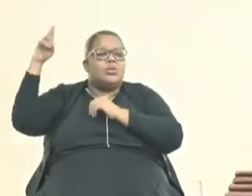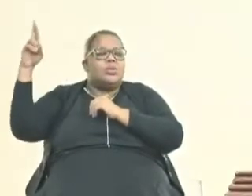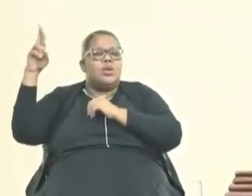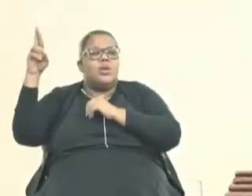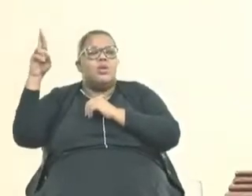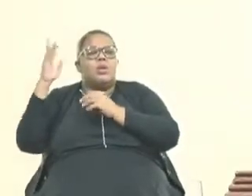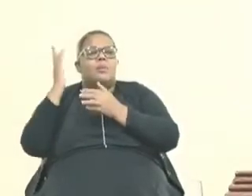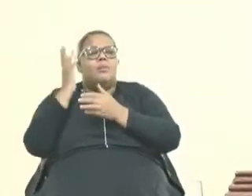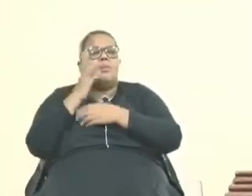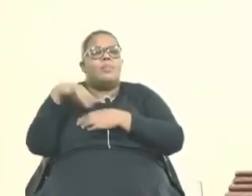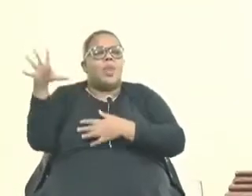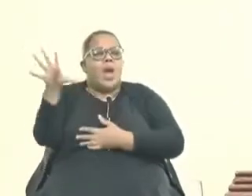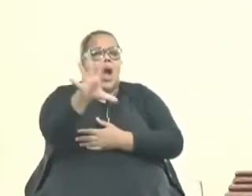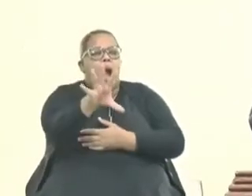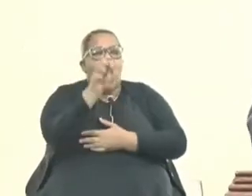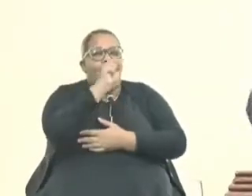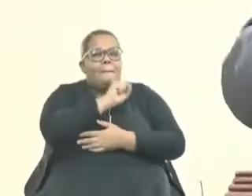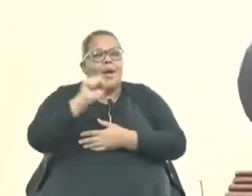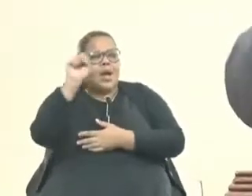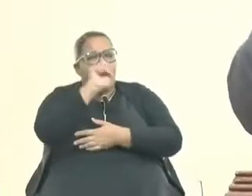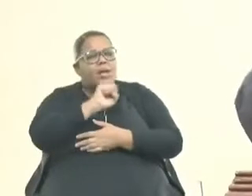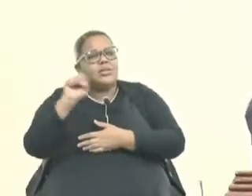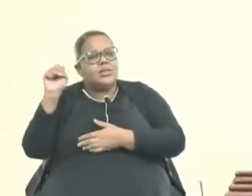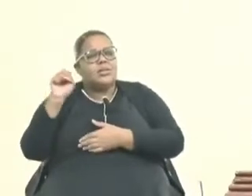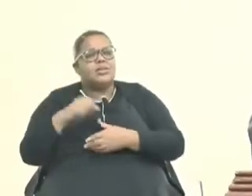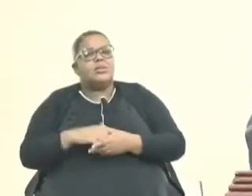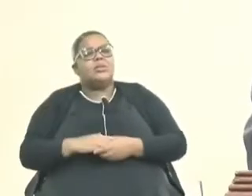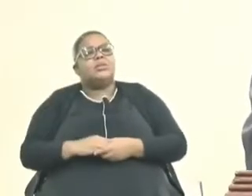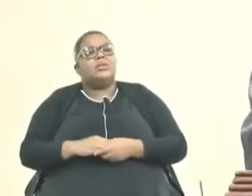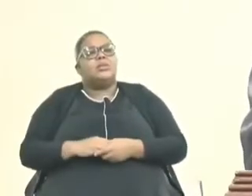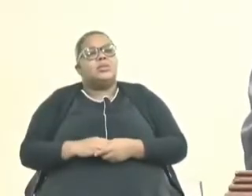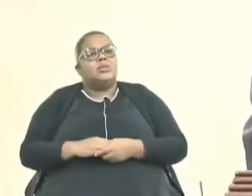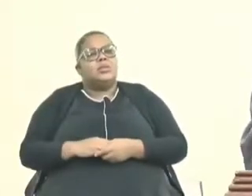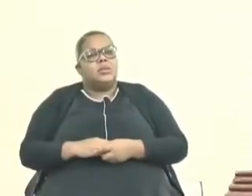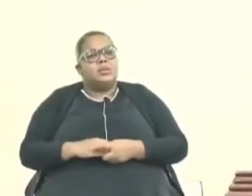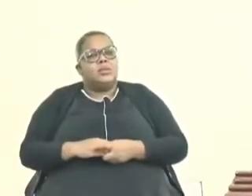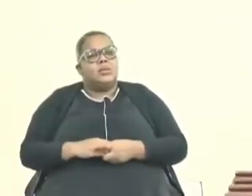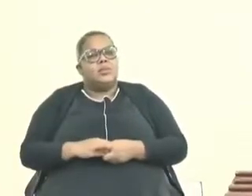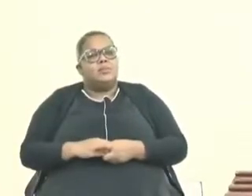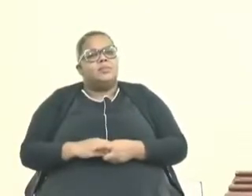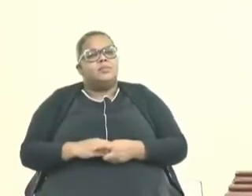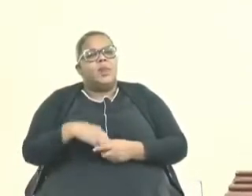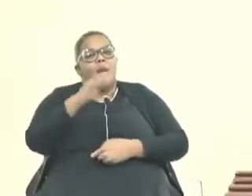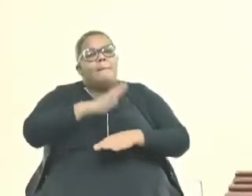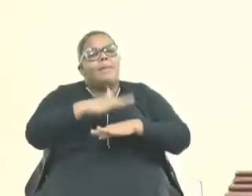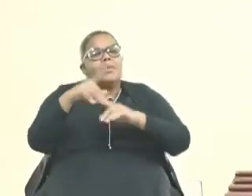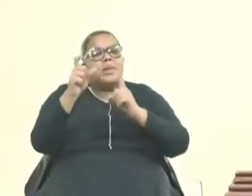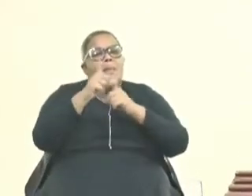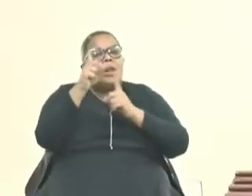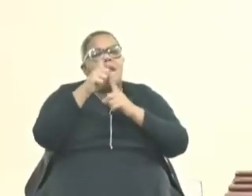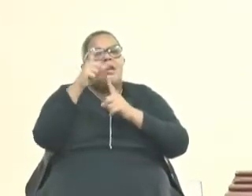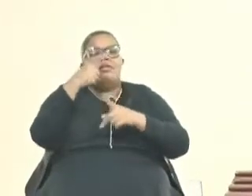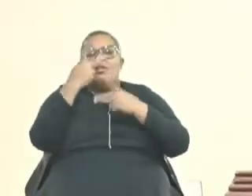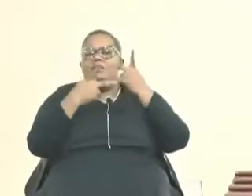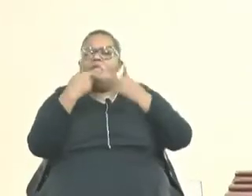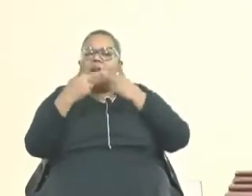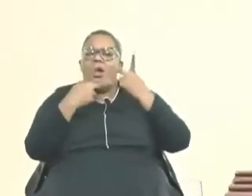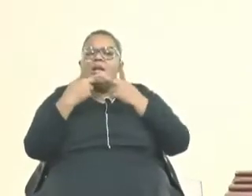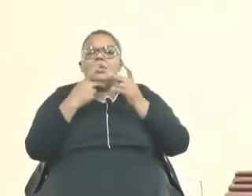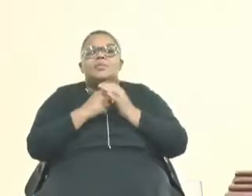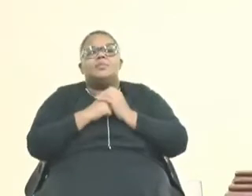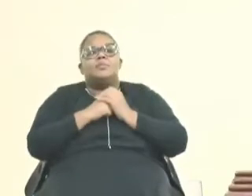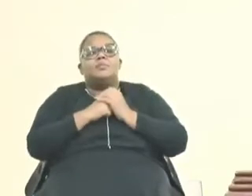história Sagrada você vai ver que essa lâmpada não deveria se apagar mas o texto diz exatamente o